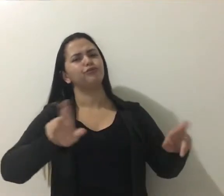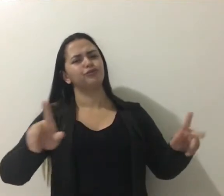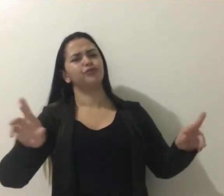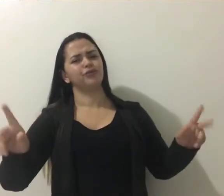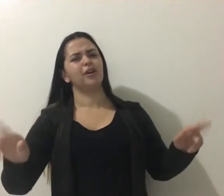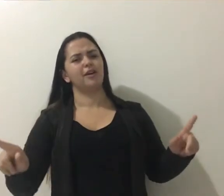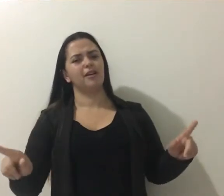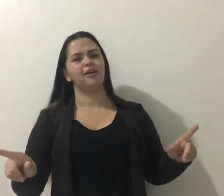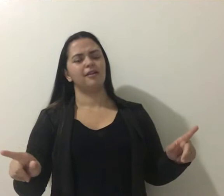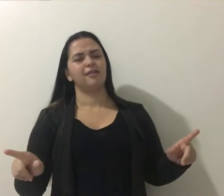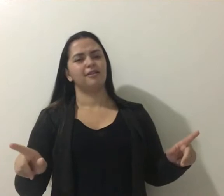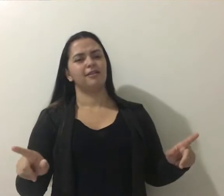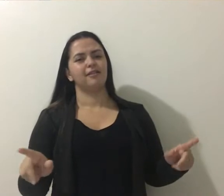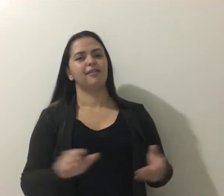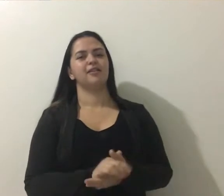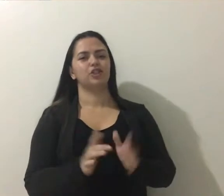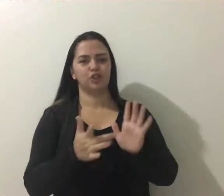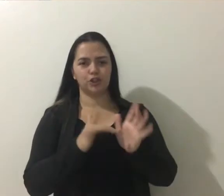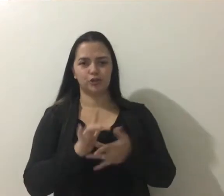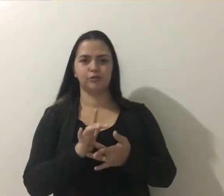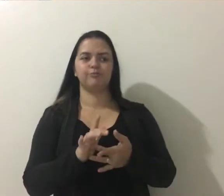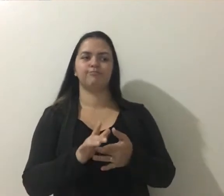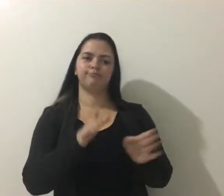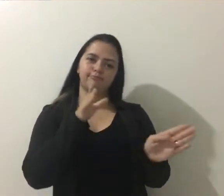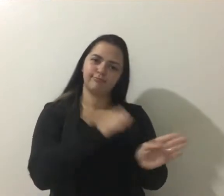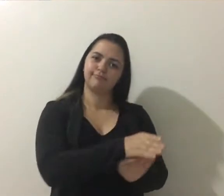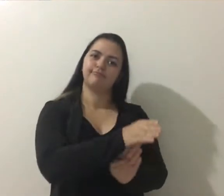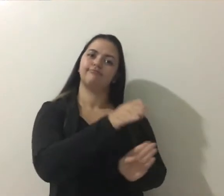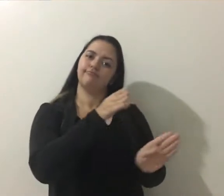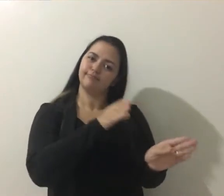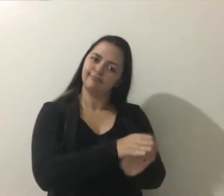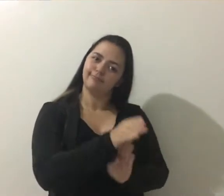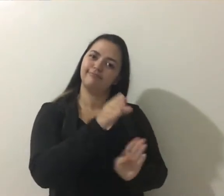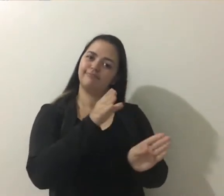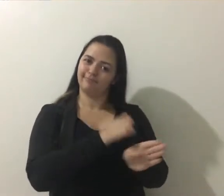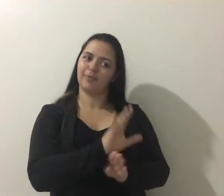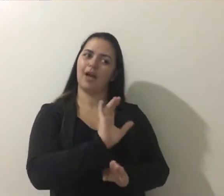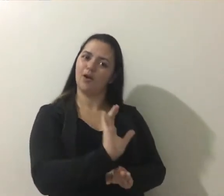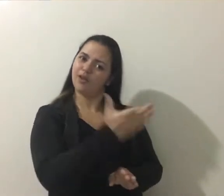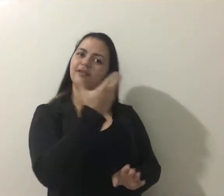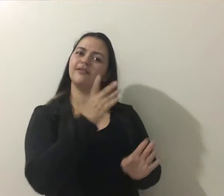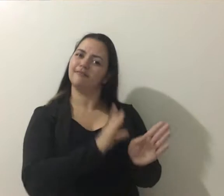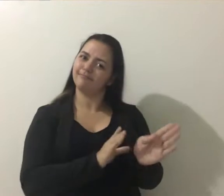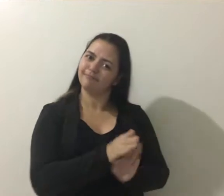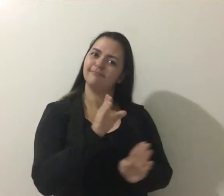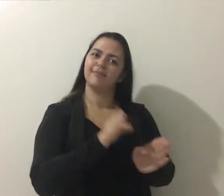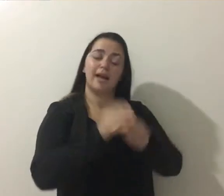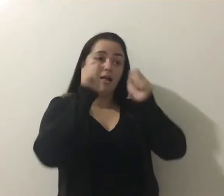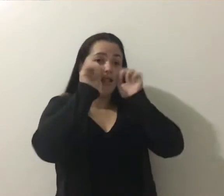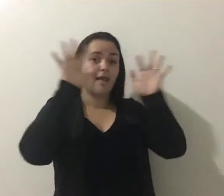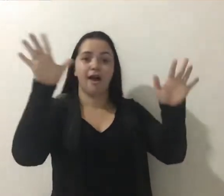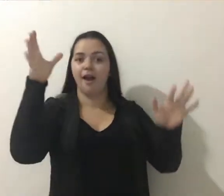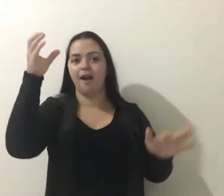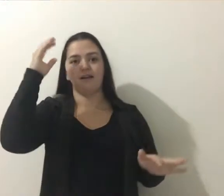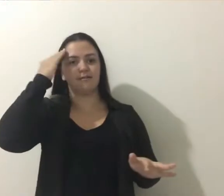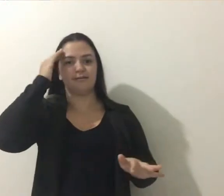os orientava. Jesus falava para eles sobre esses acontecimentos. Jesus trazia claramente para eles